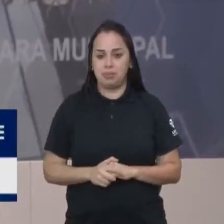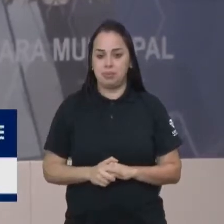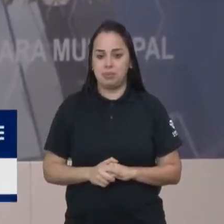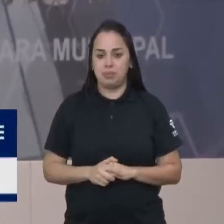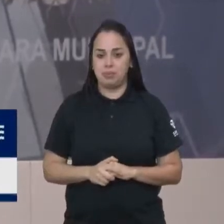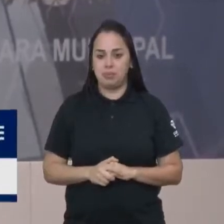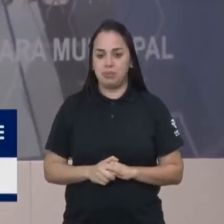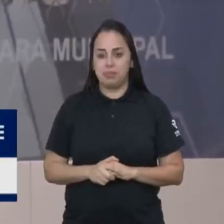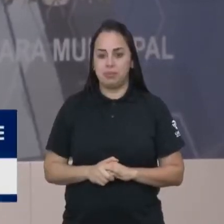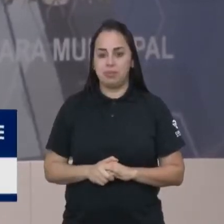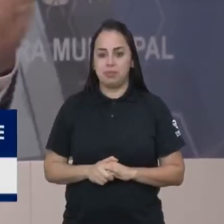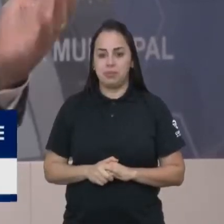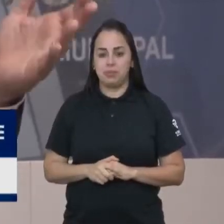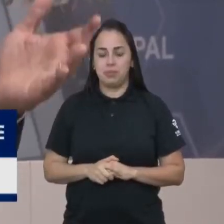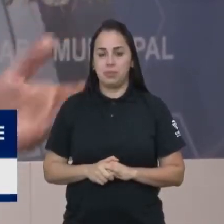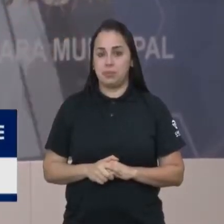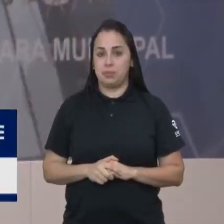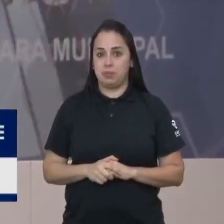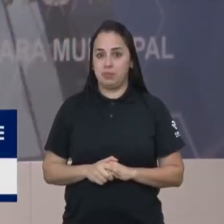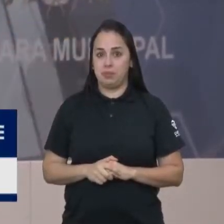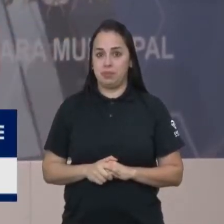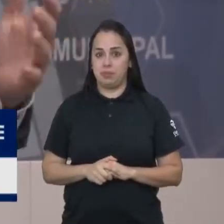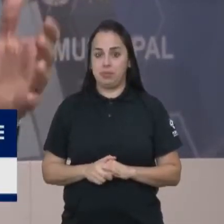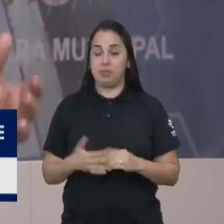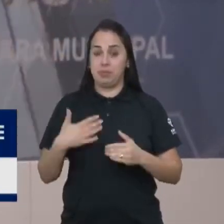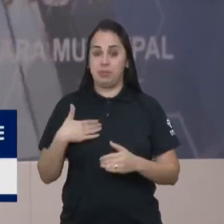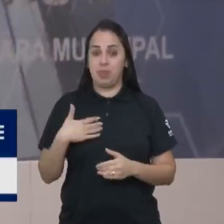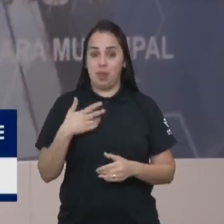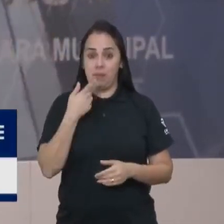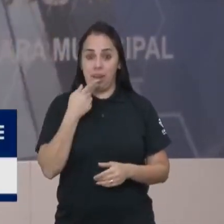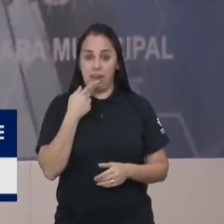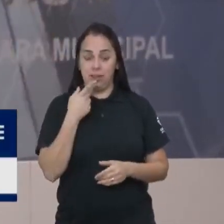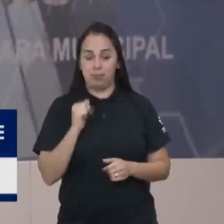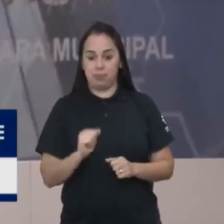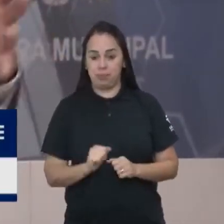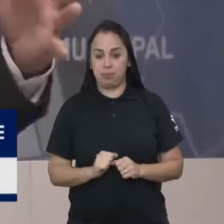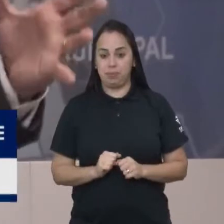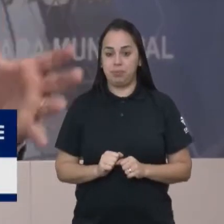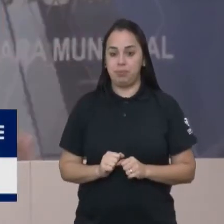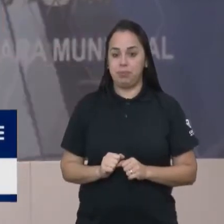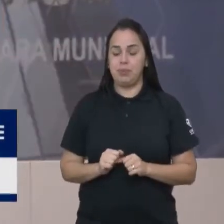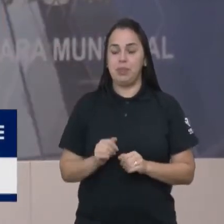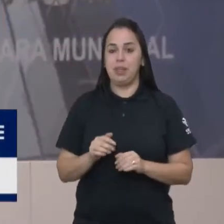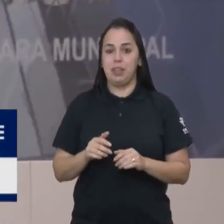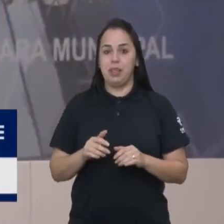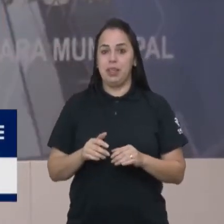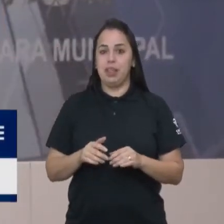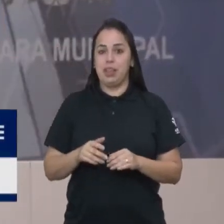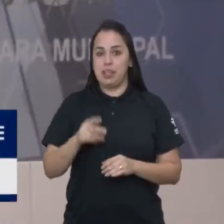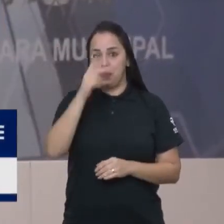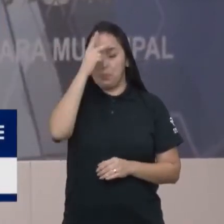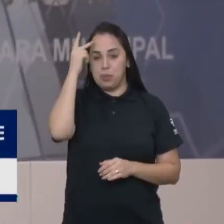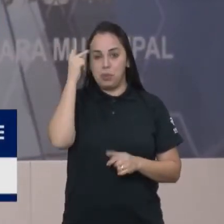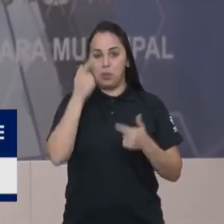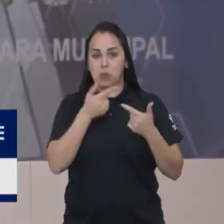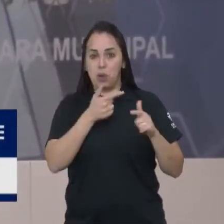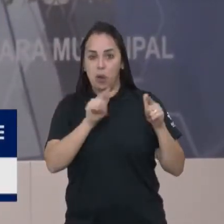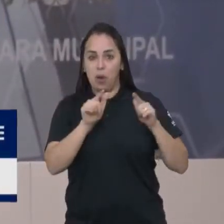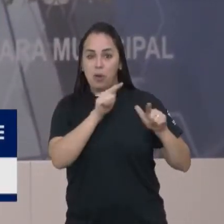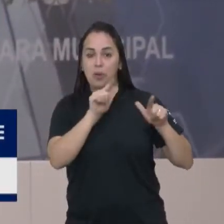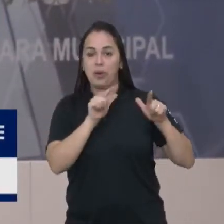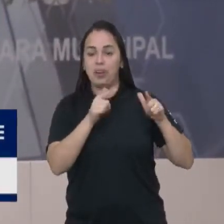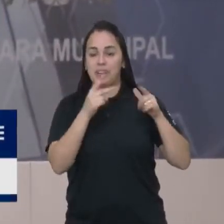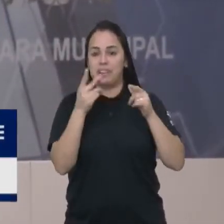E como eu disse, depois desse início, né, de todos esses relatos